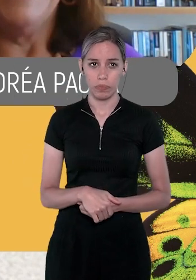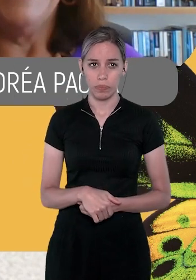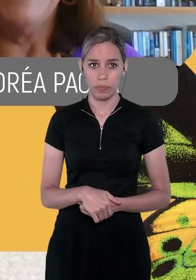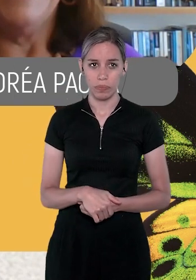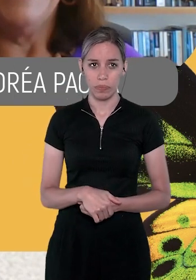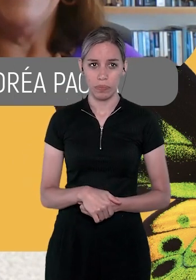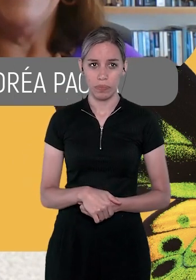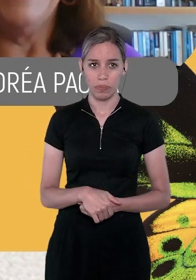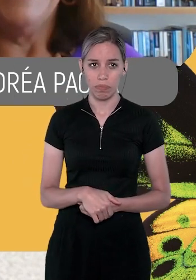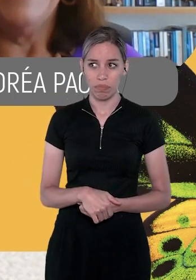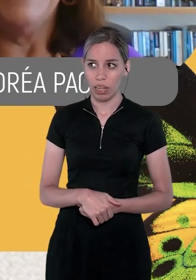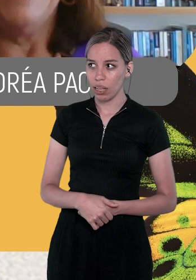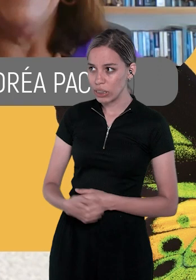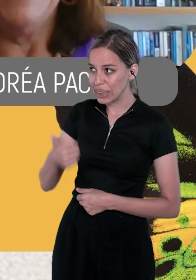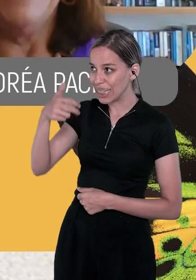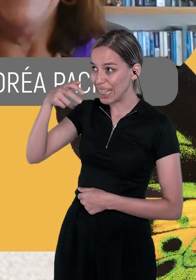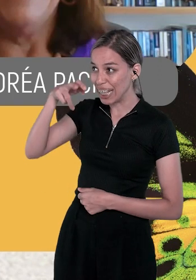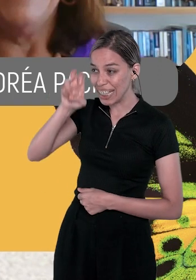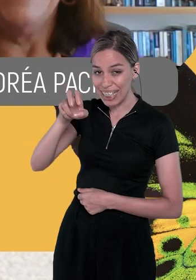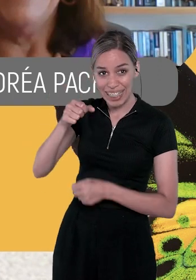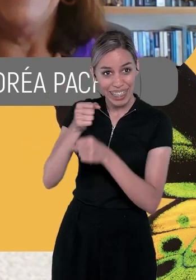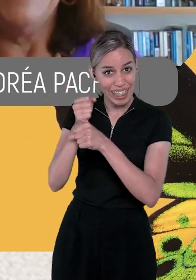quase chegando aos 15 anos.